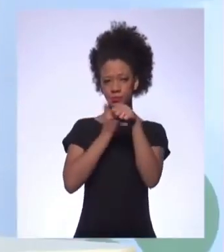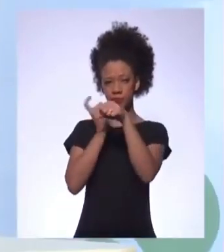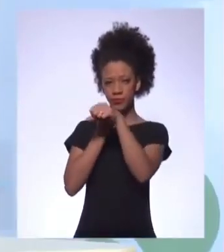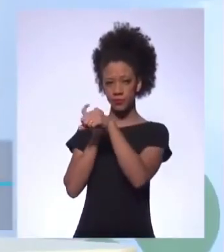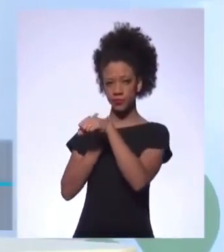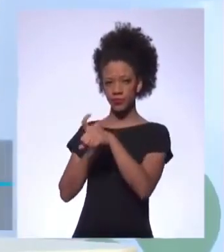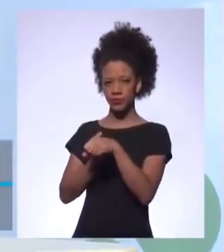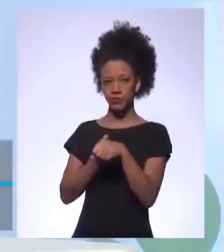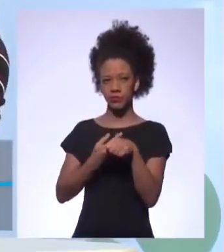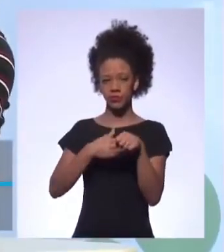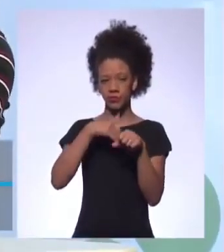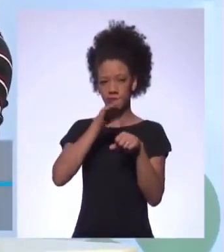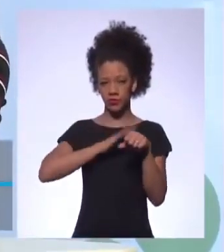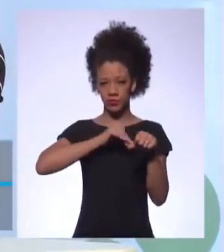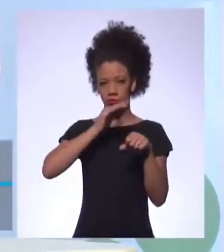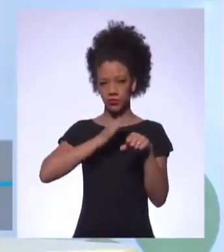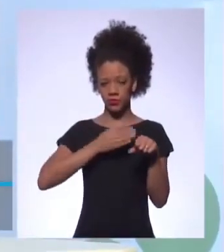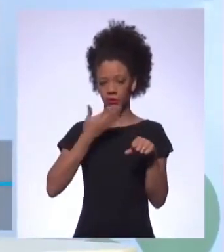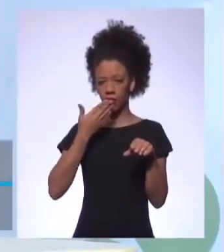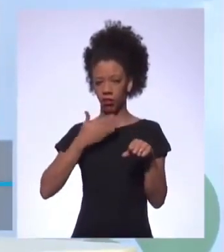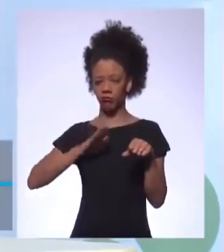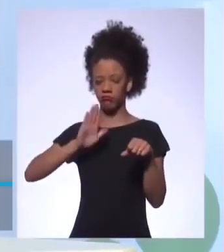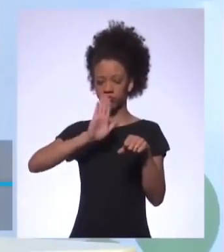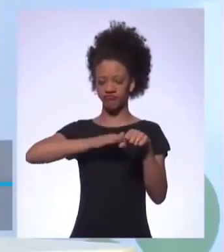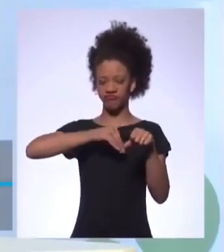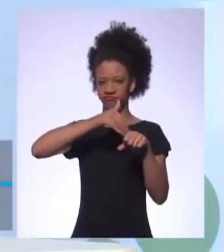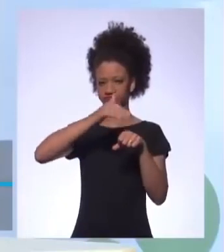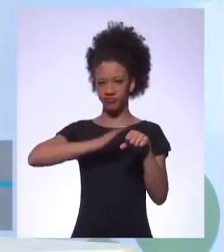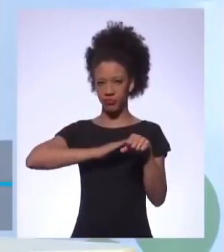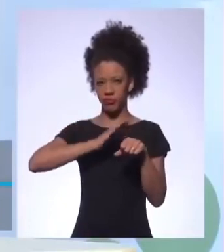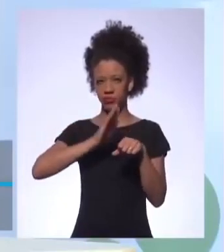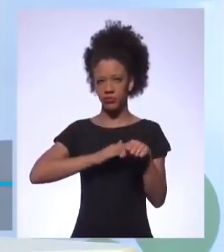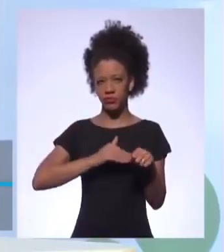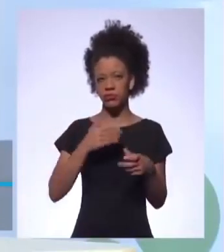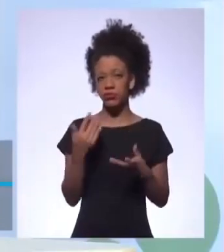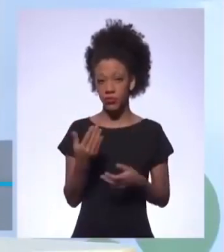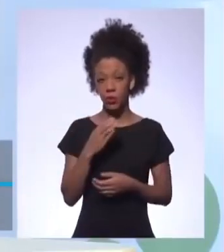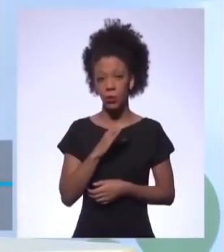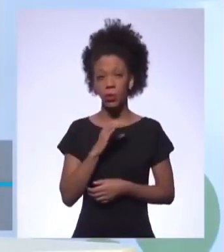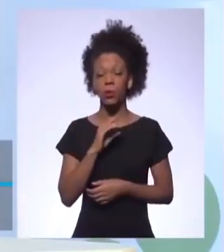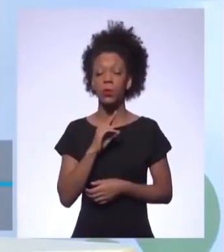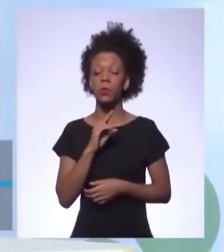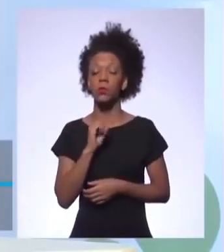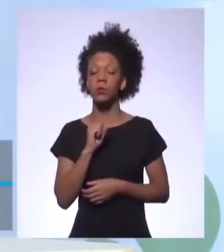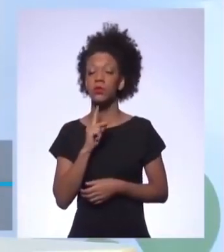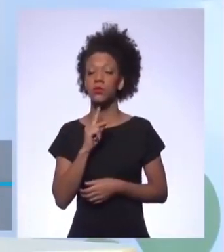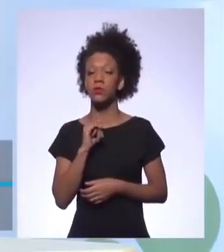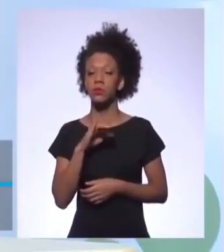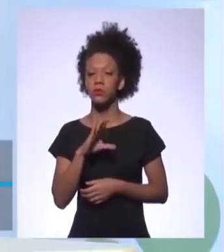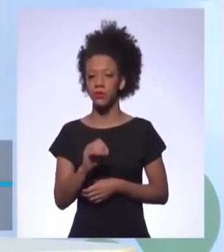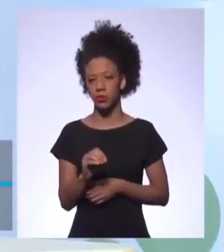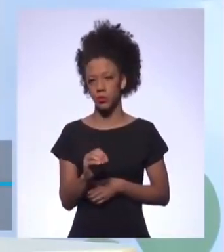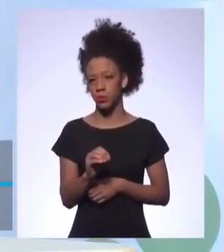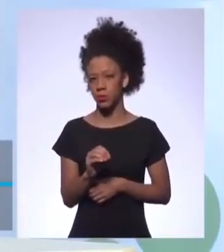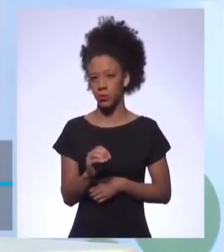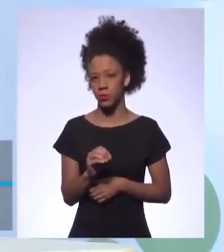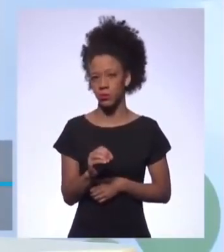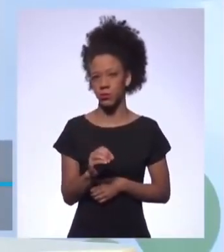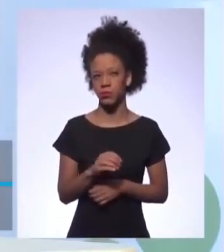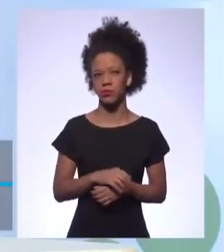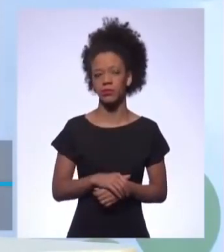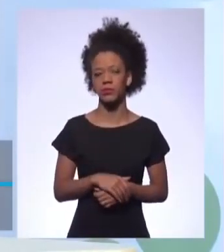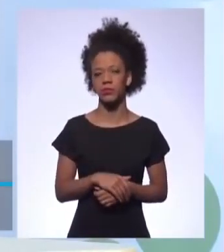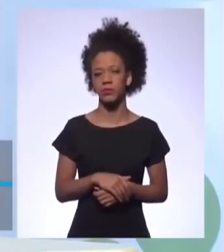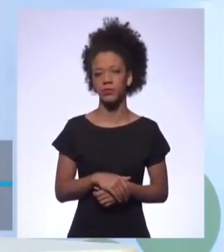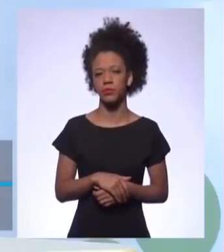cuspiam para fazer a escultura de mármore, então é spitting image, você tem essa expressão aí. Então ele está falando que ele falou,